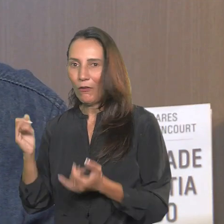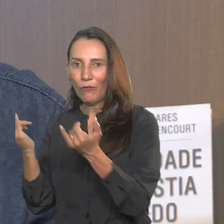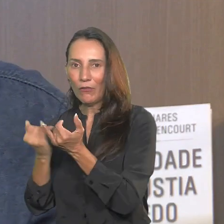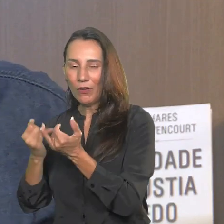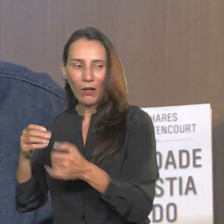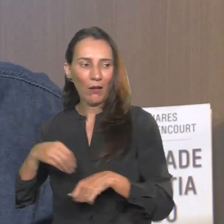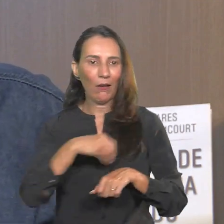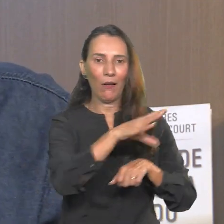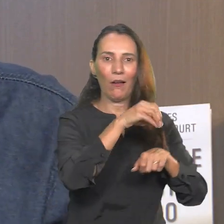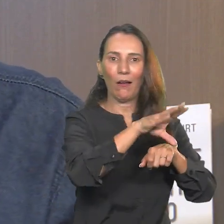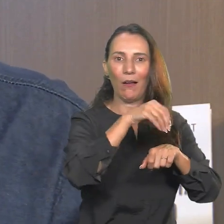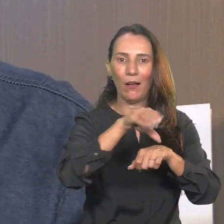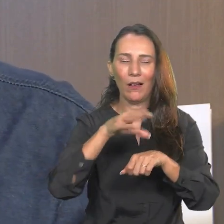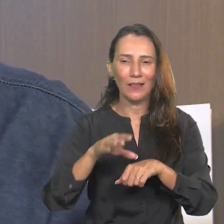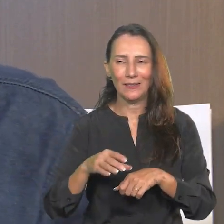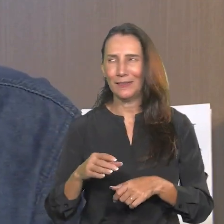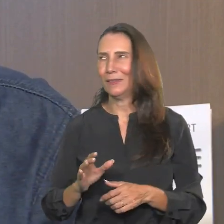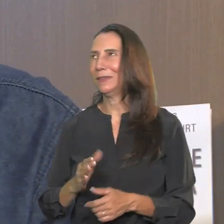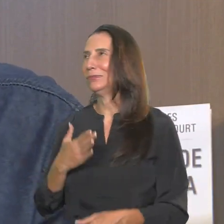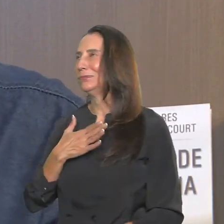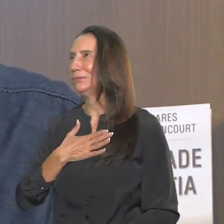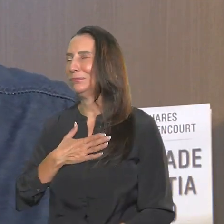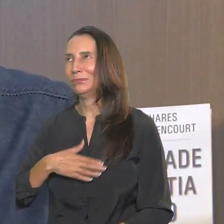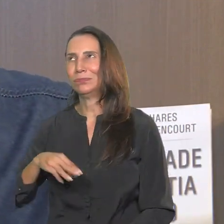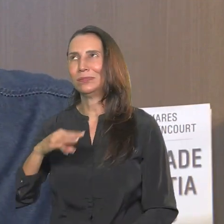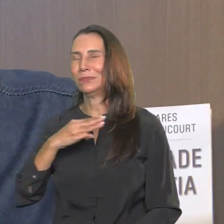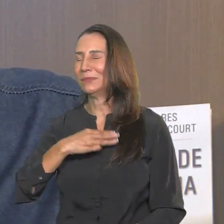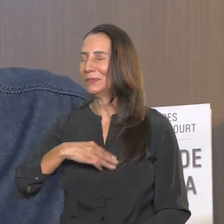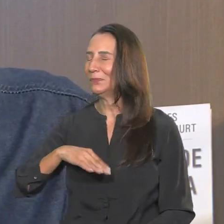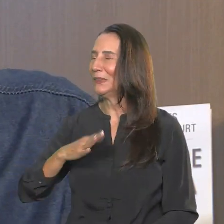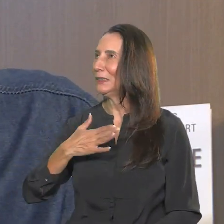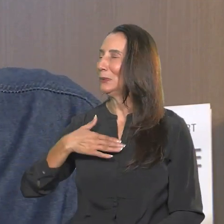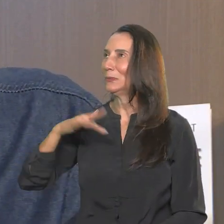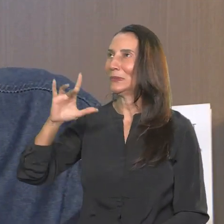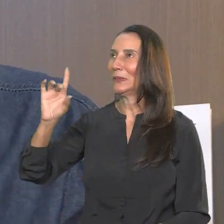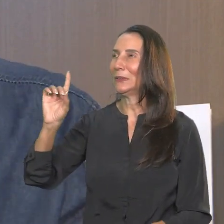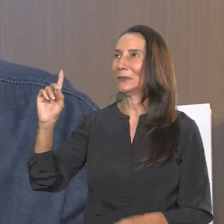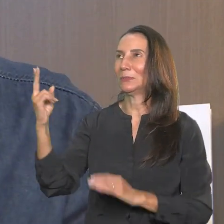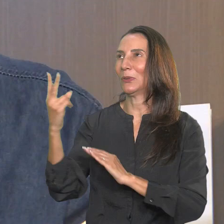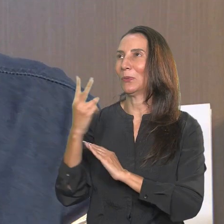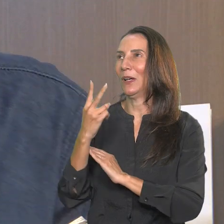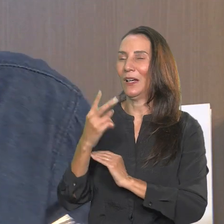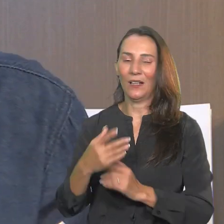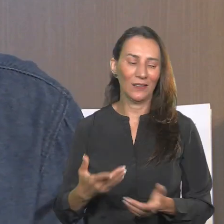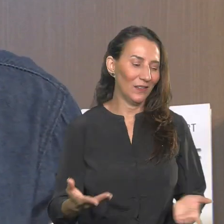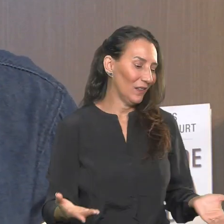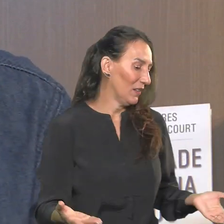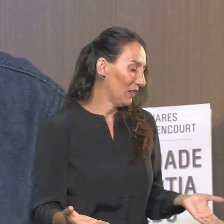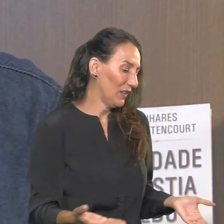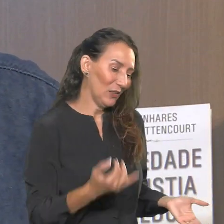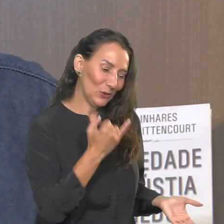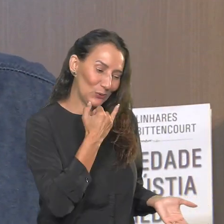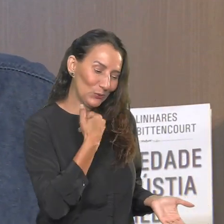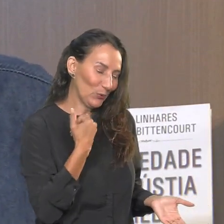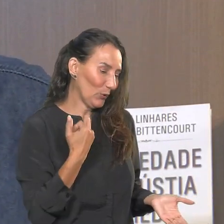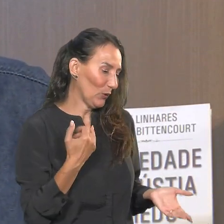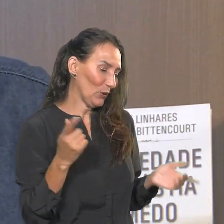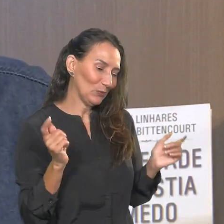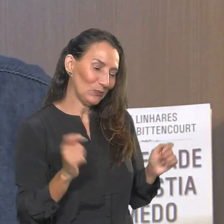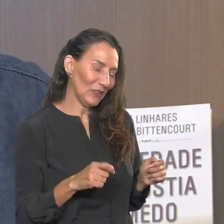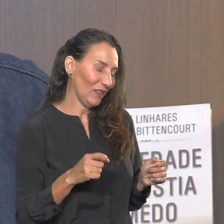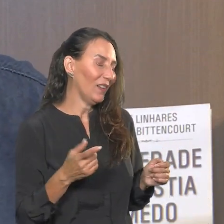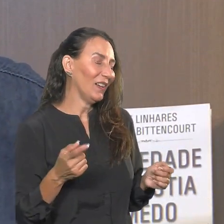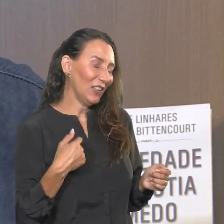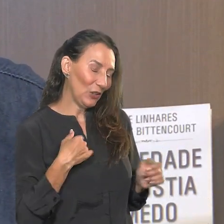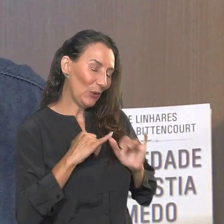Deus, me livra dessas pessoas aí, meu pai, me livra. Ah, não tem jeito, Jorge, o mundo, isso é um dos sinais do fim dos